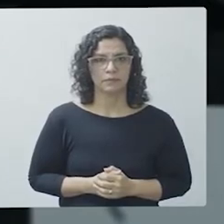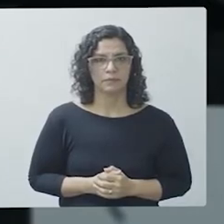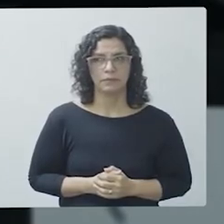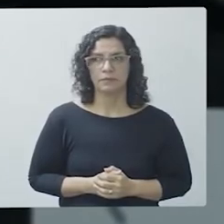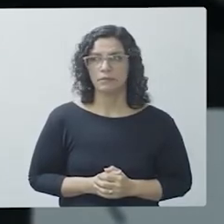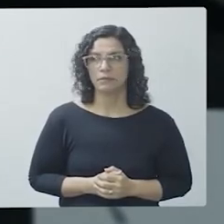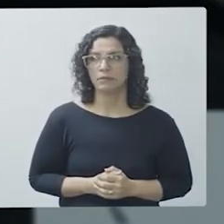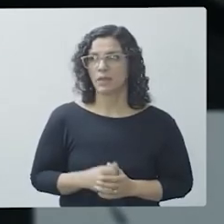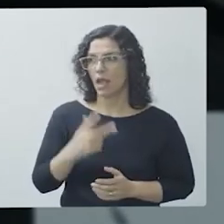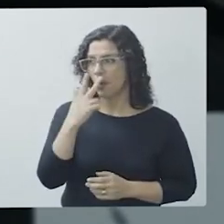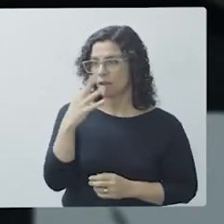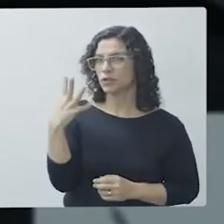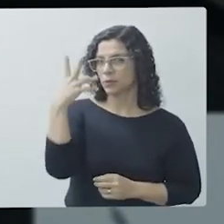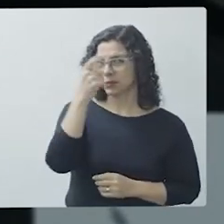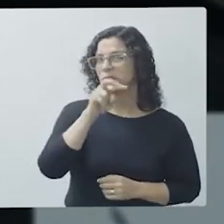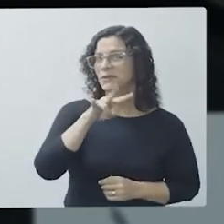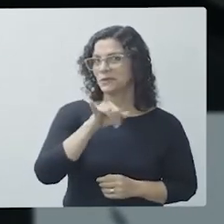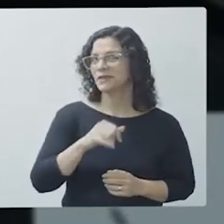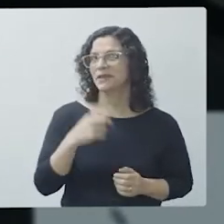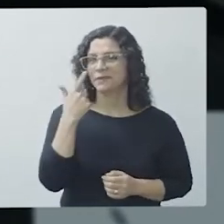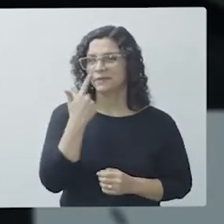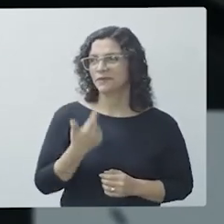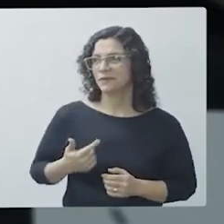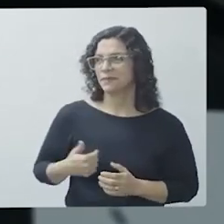Acho que vai ficar bem bonito.